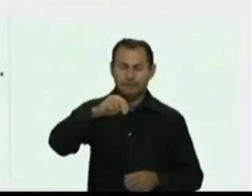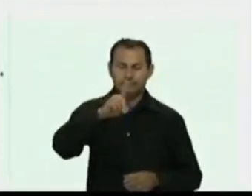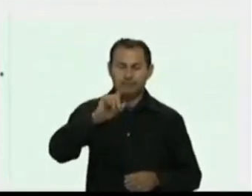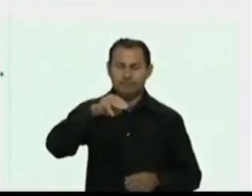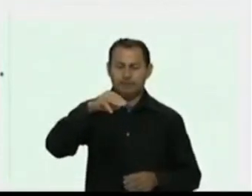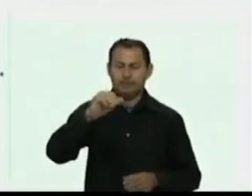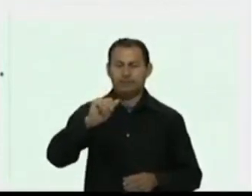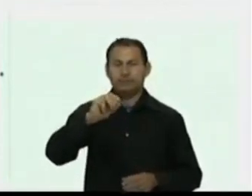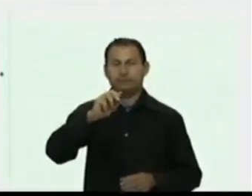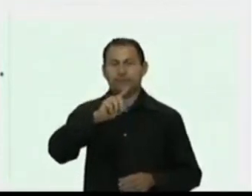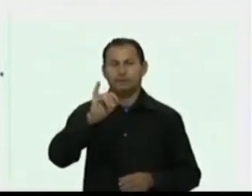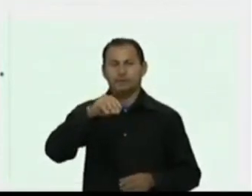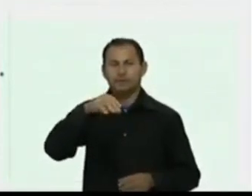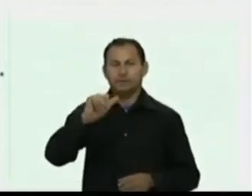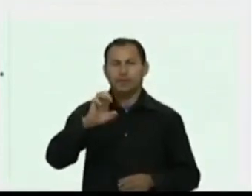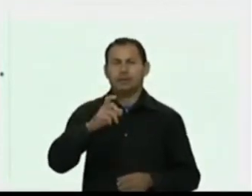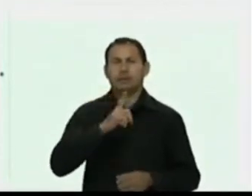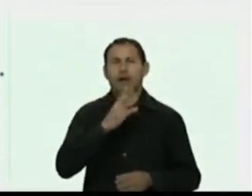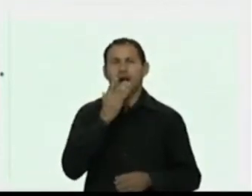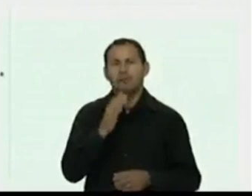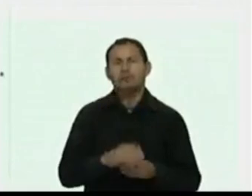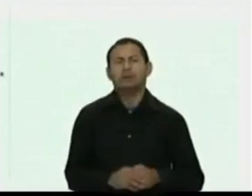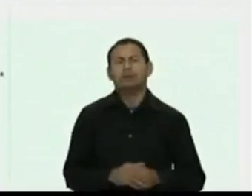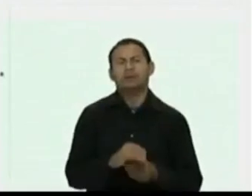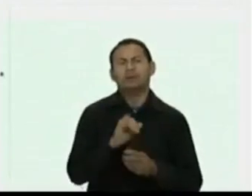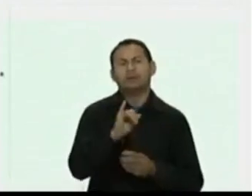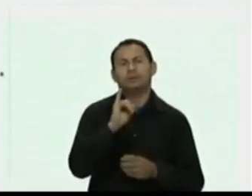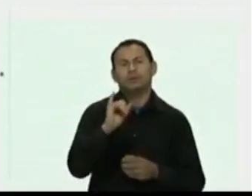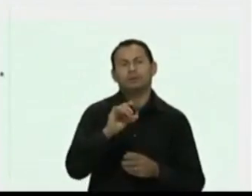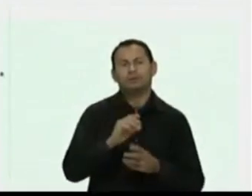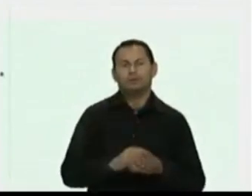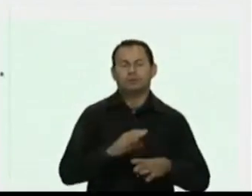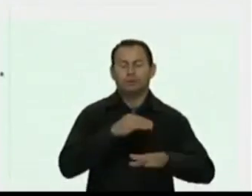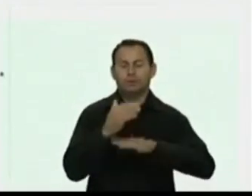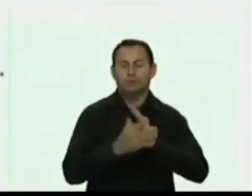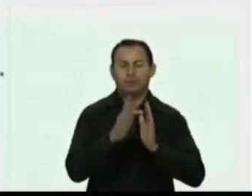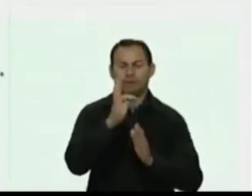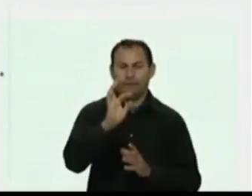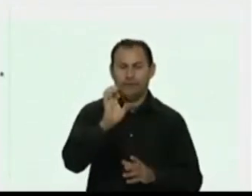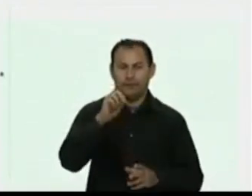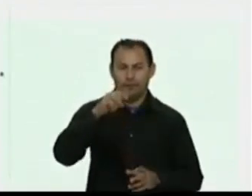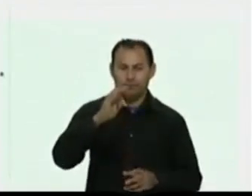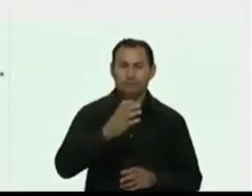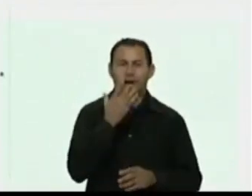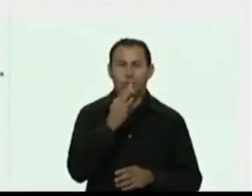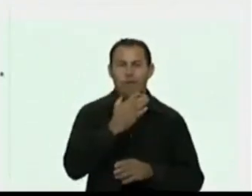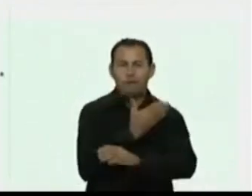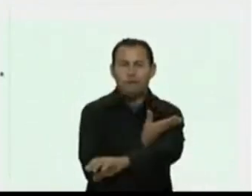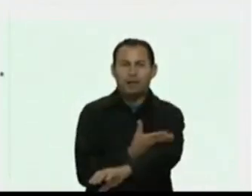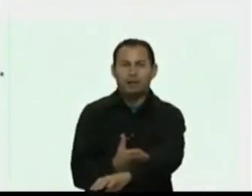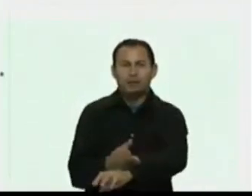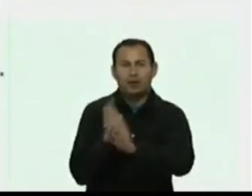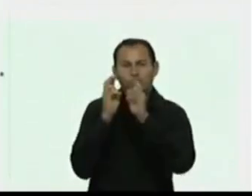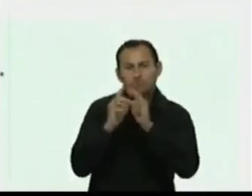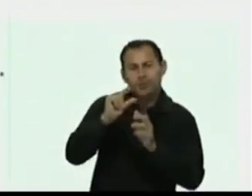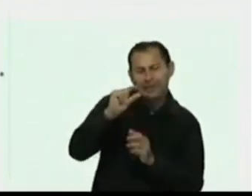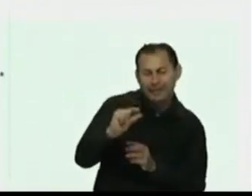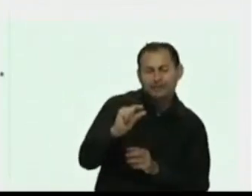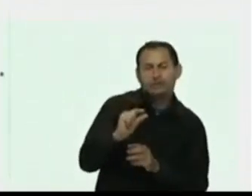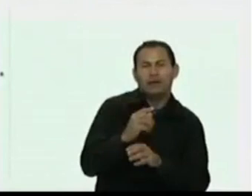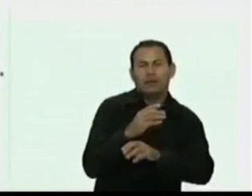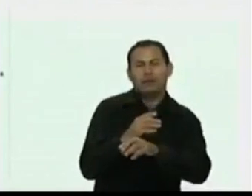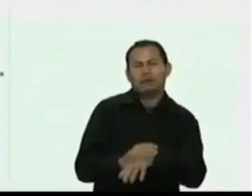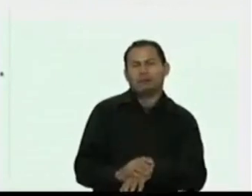em izinho, izinho que você vai ter a coloração escura. Nos outros todos os fenótipos, você vai ter uma coloração branca. Então, você vê que